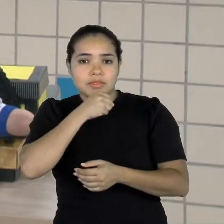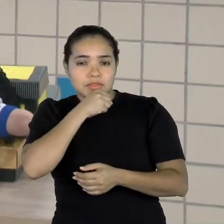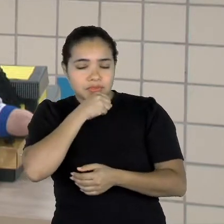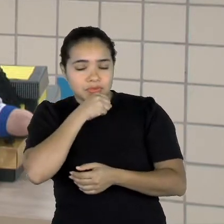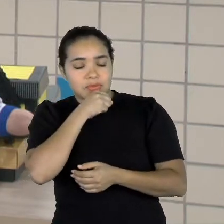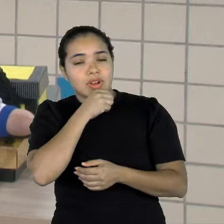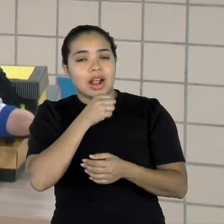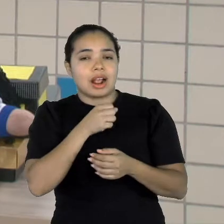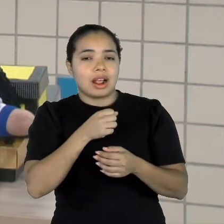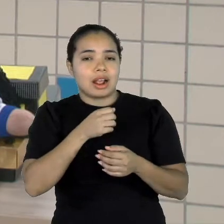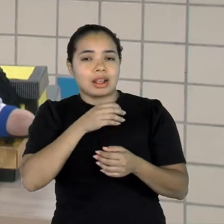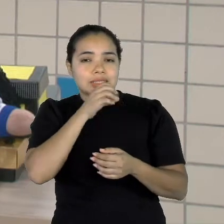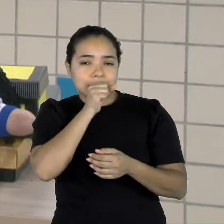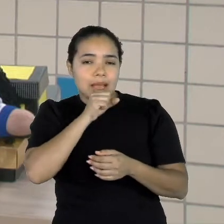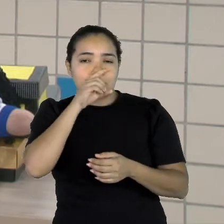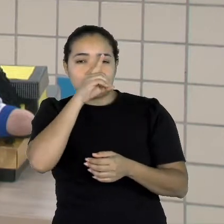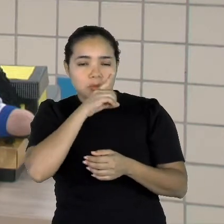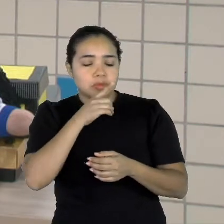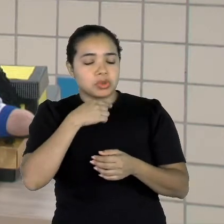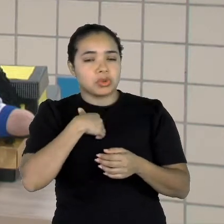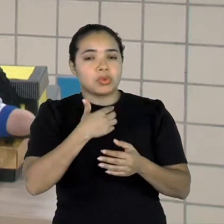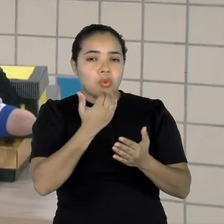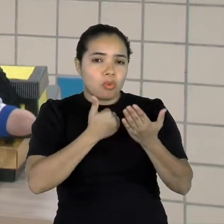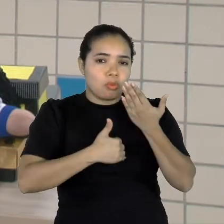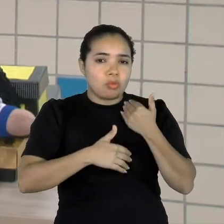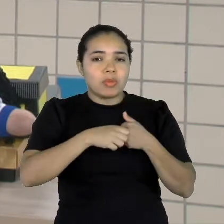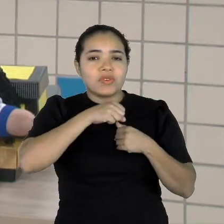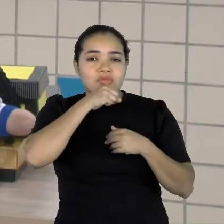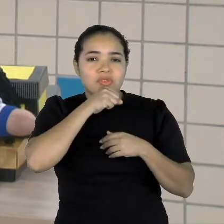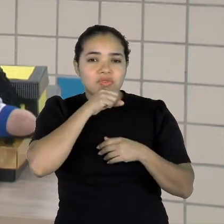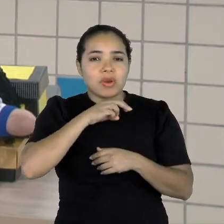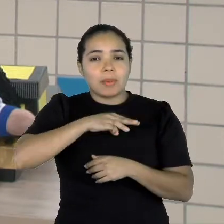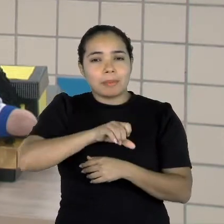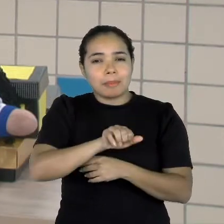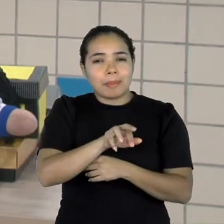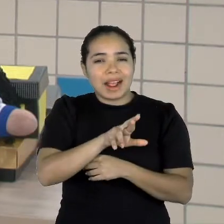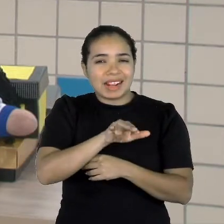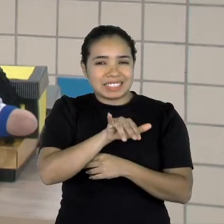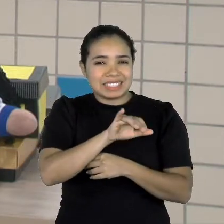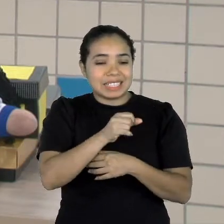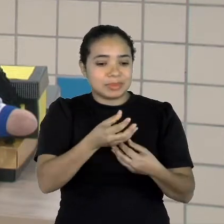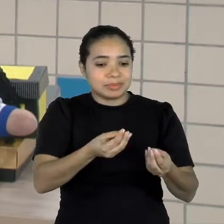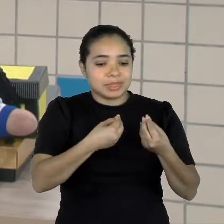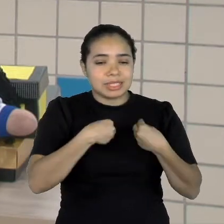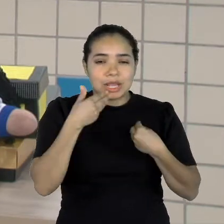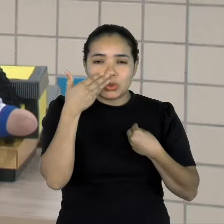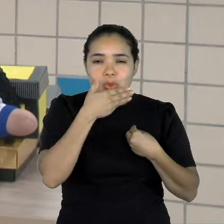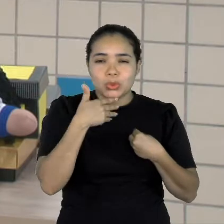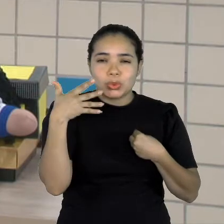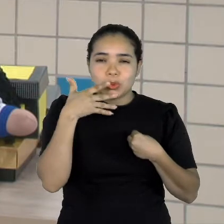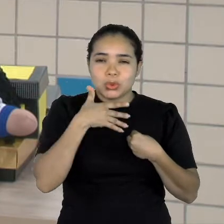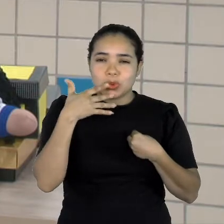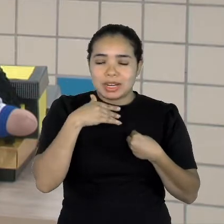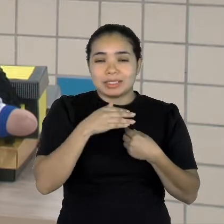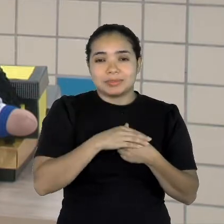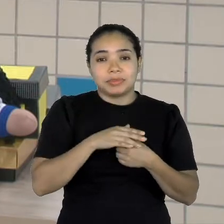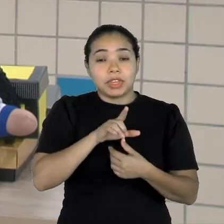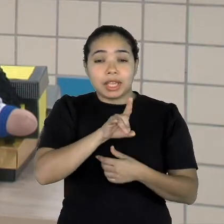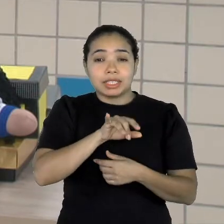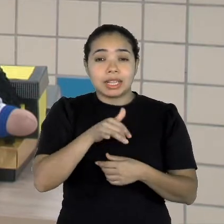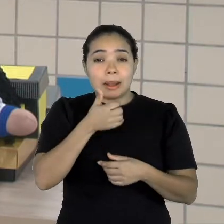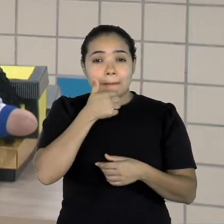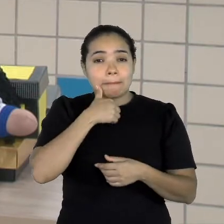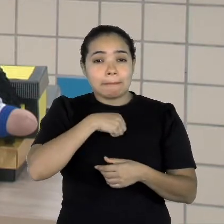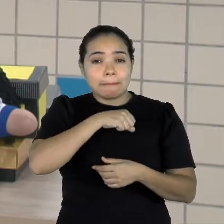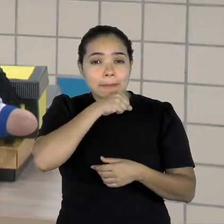vez que chegávamos lá, a vovó Maria sempre tinha uma guloseima especial para me dar. Nesse dia, minha avó me deu